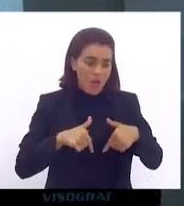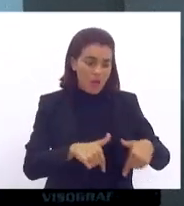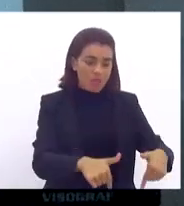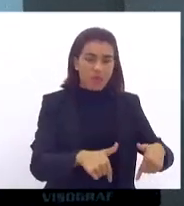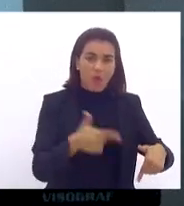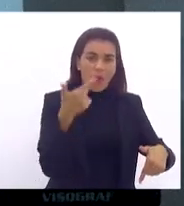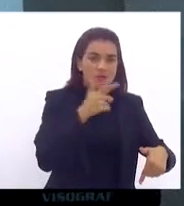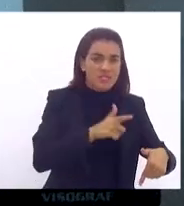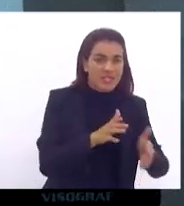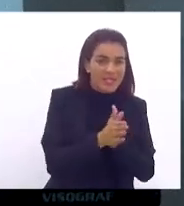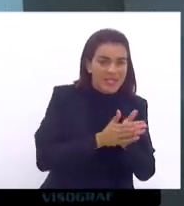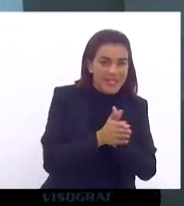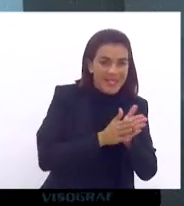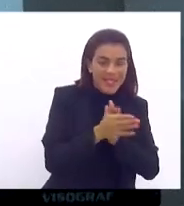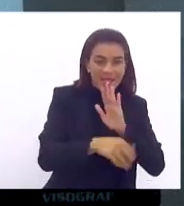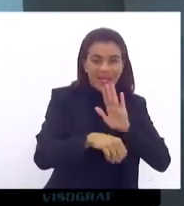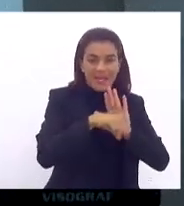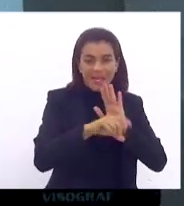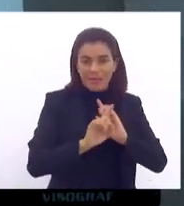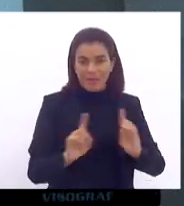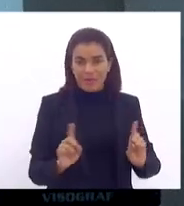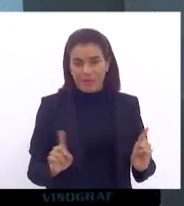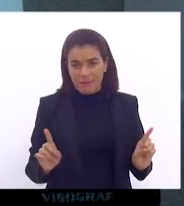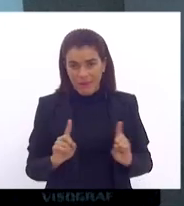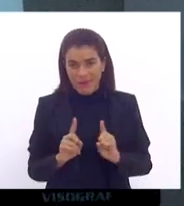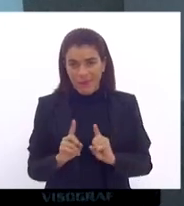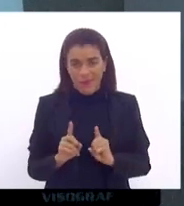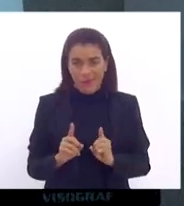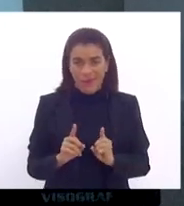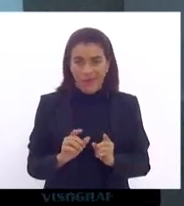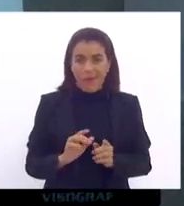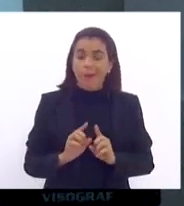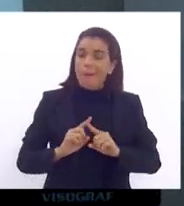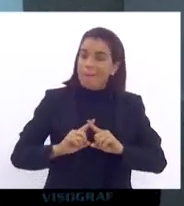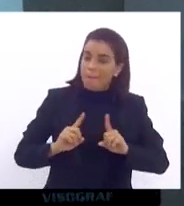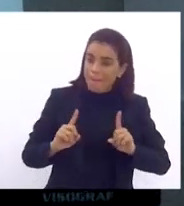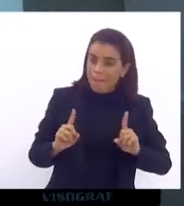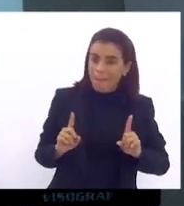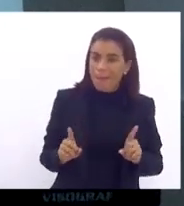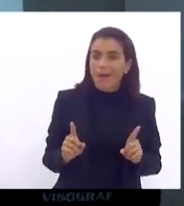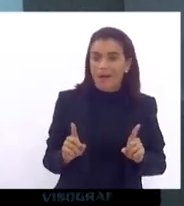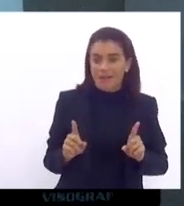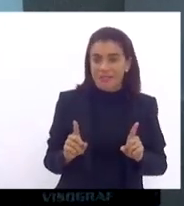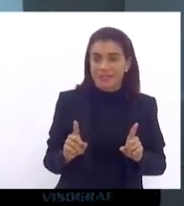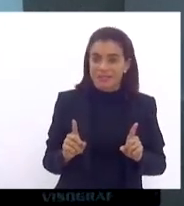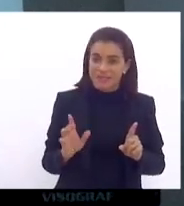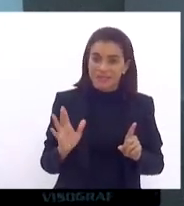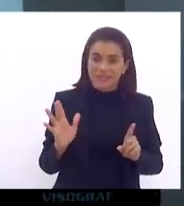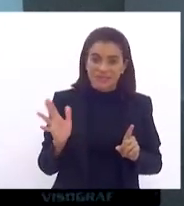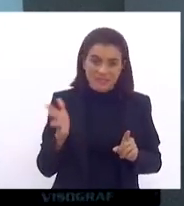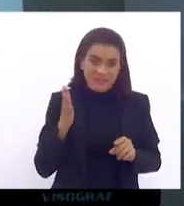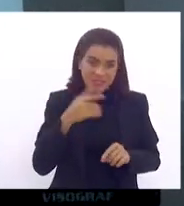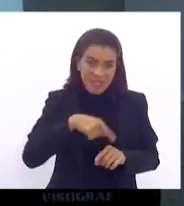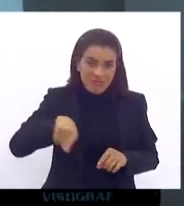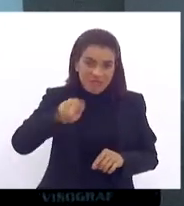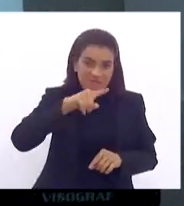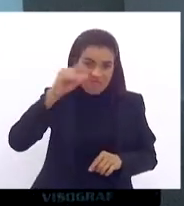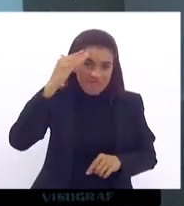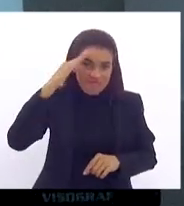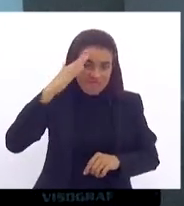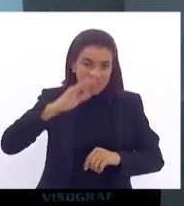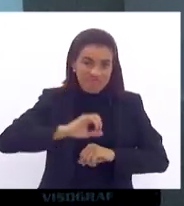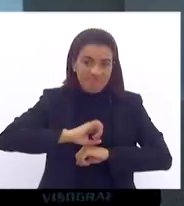crimes né não é um escudo protetor para irregularidades mas pelo que eu já Espero que já tenha ficado Claro aqui